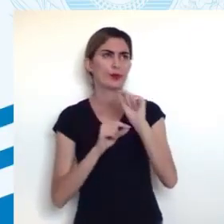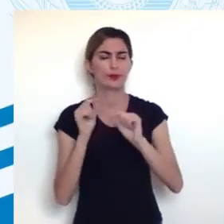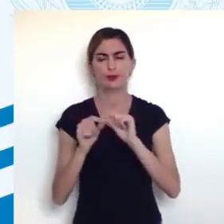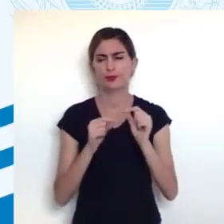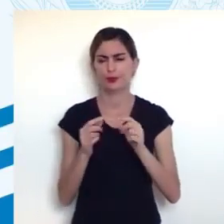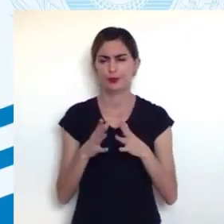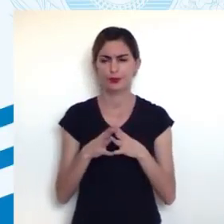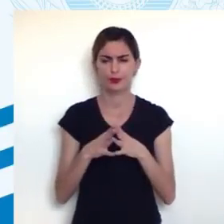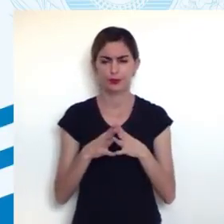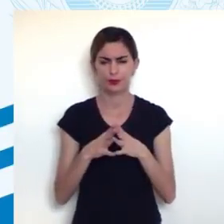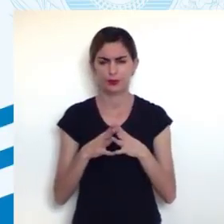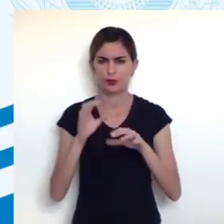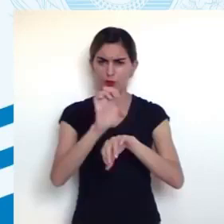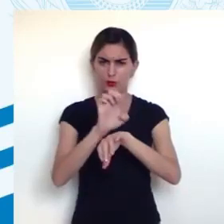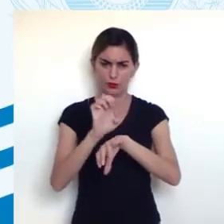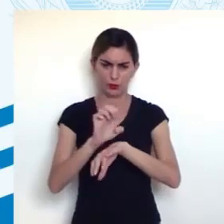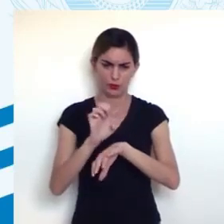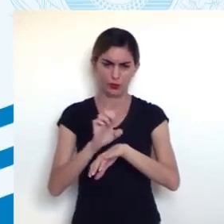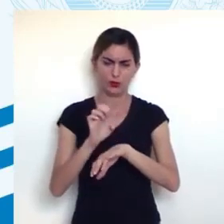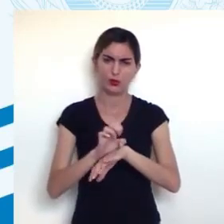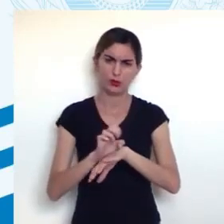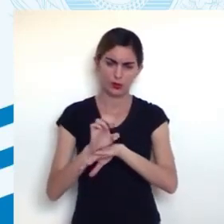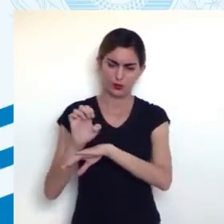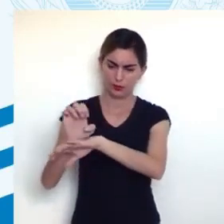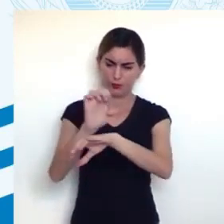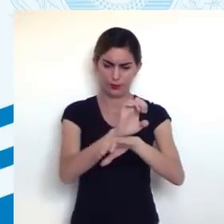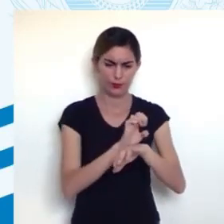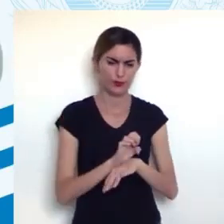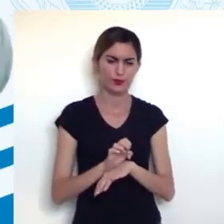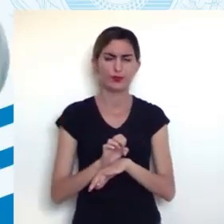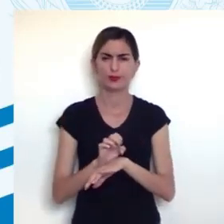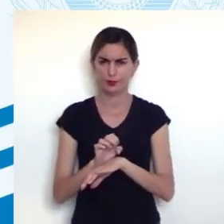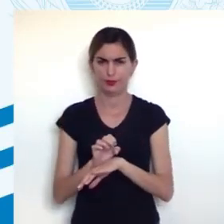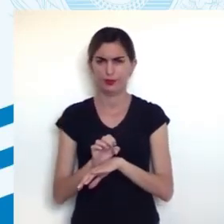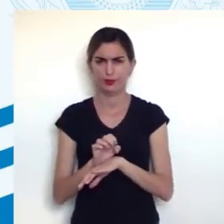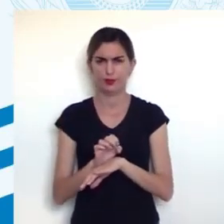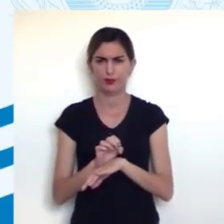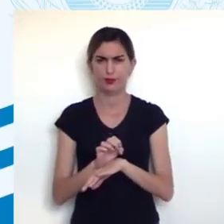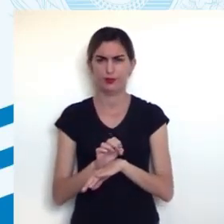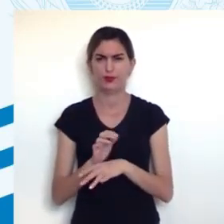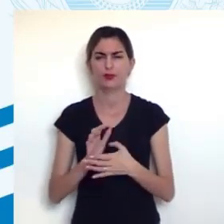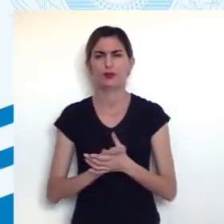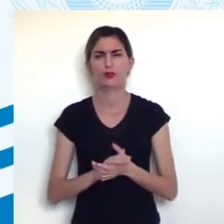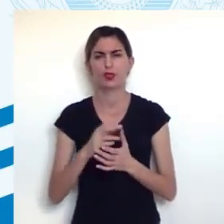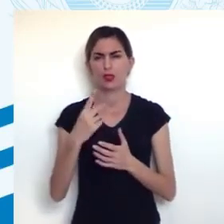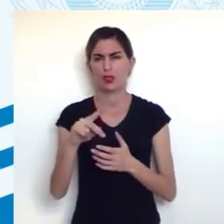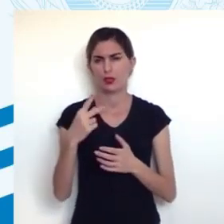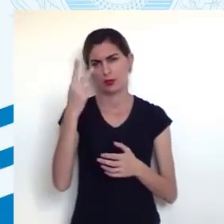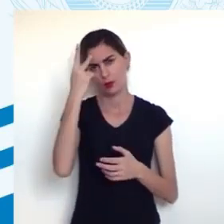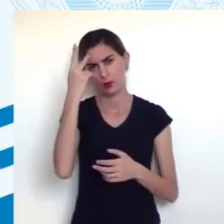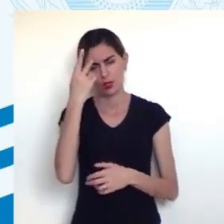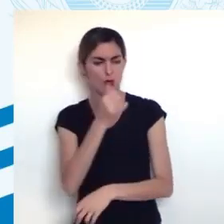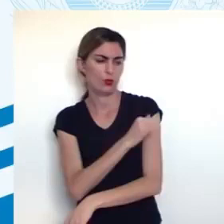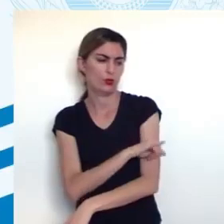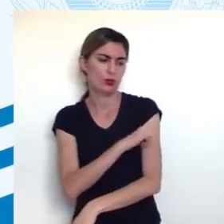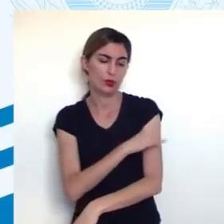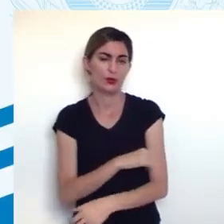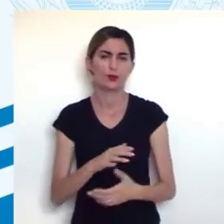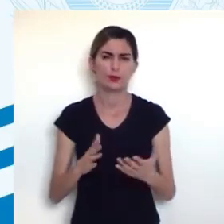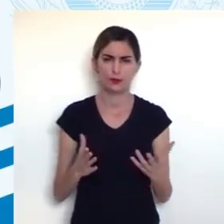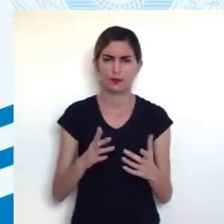eram os estados do Rio de Janeiro e de São Paulo,